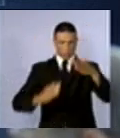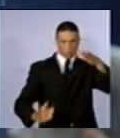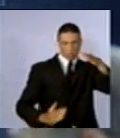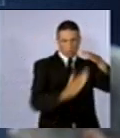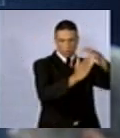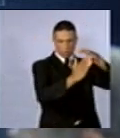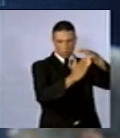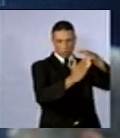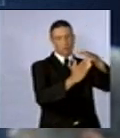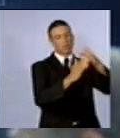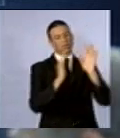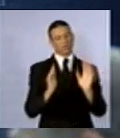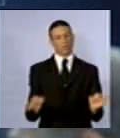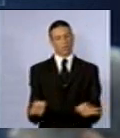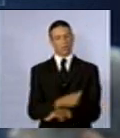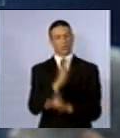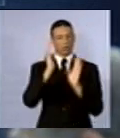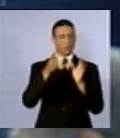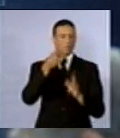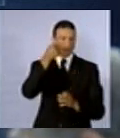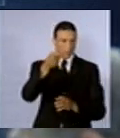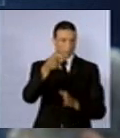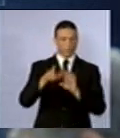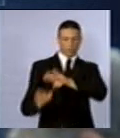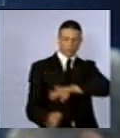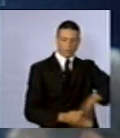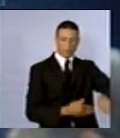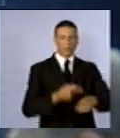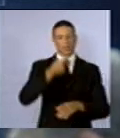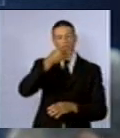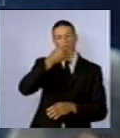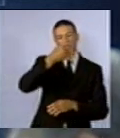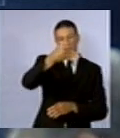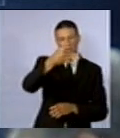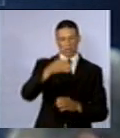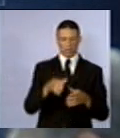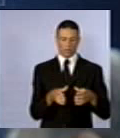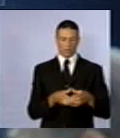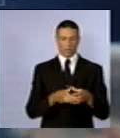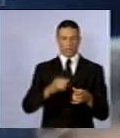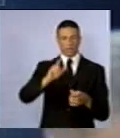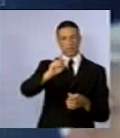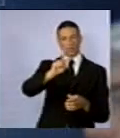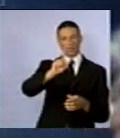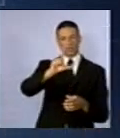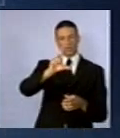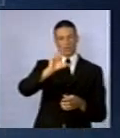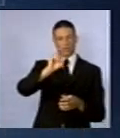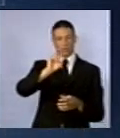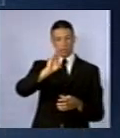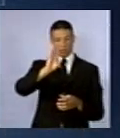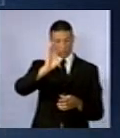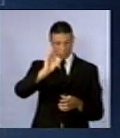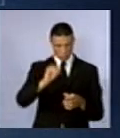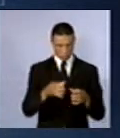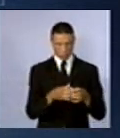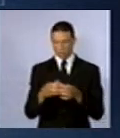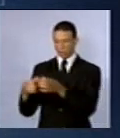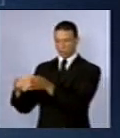aspecto importante que a gente gostaria de relatar, a Globocan, ligada à Organização Mundial da